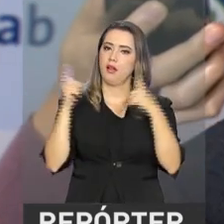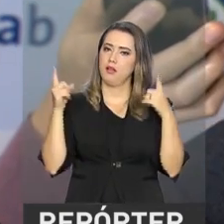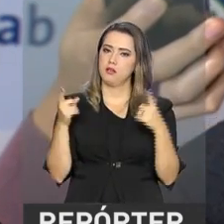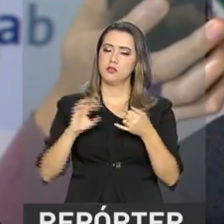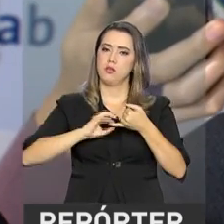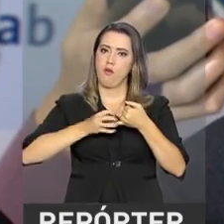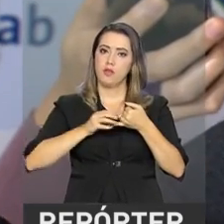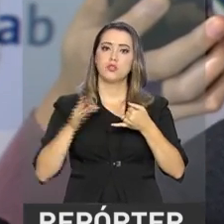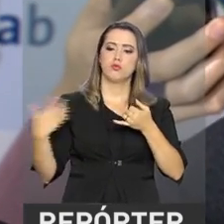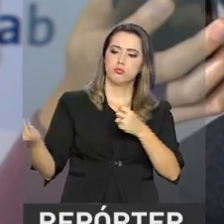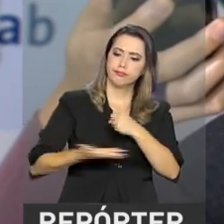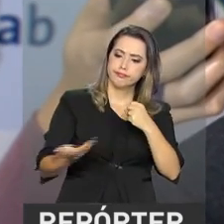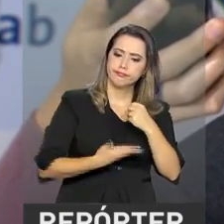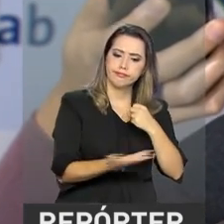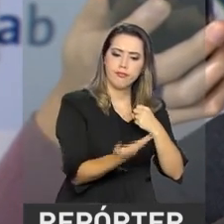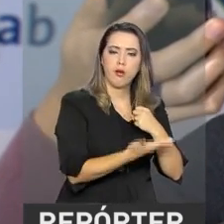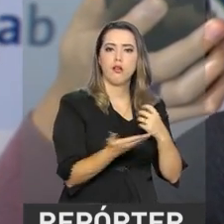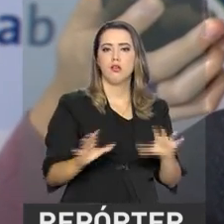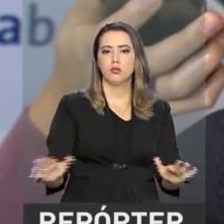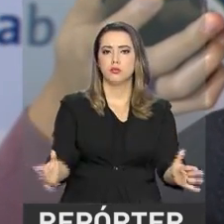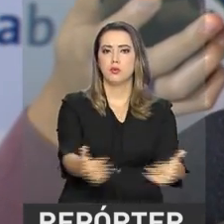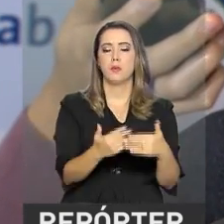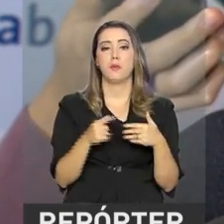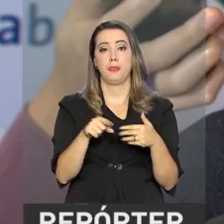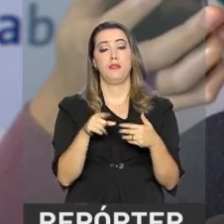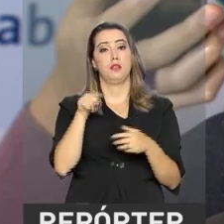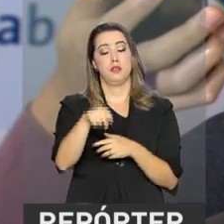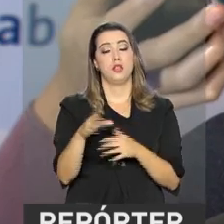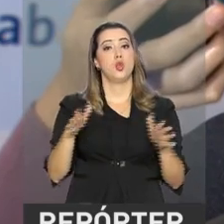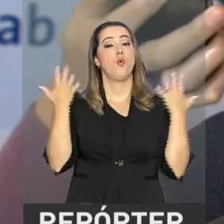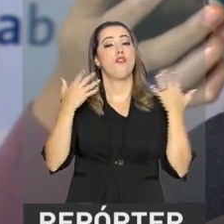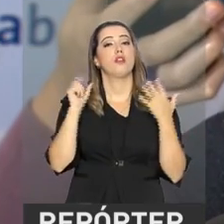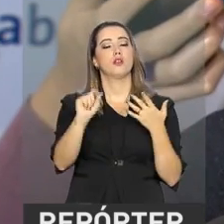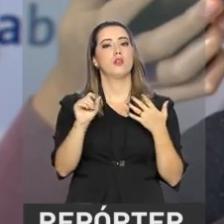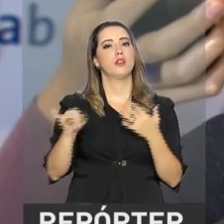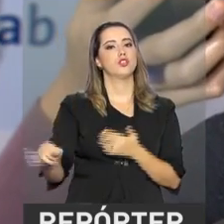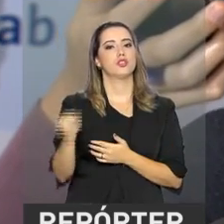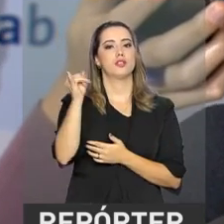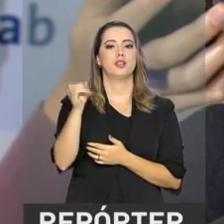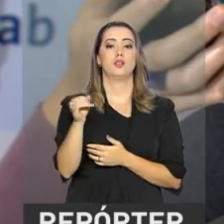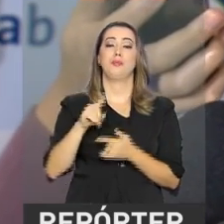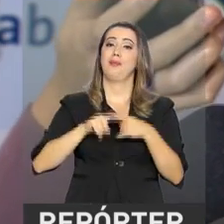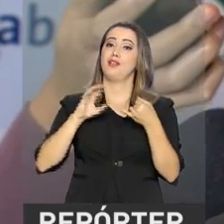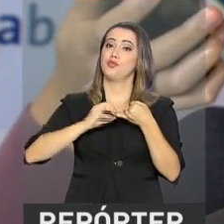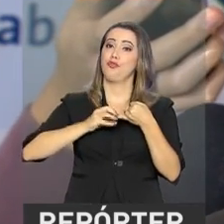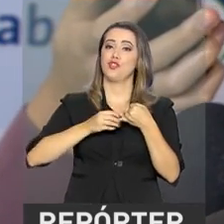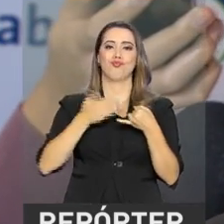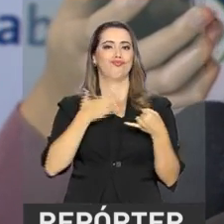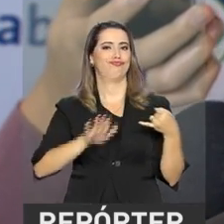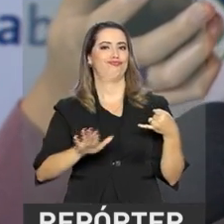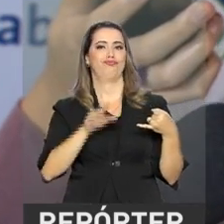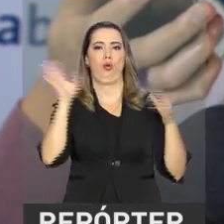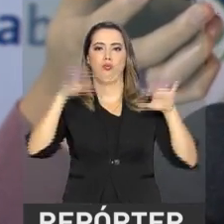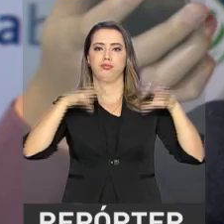feijão está sendo colhido e no verão a chuva ocorre em janeiro também. E feijão não gosta de chuva. Por outro lado, o